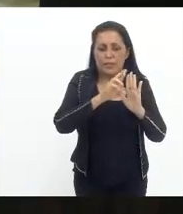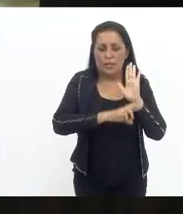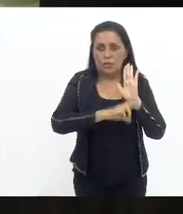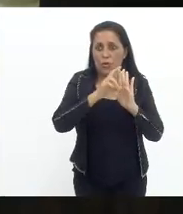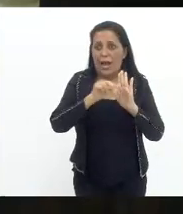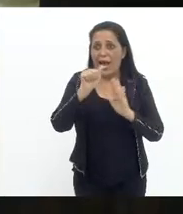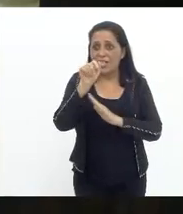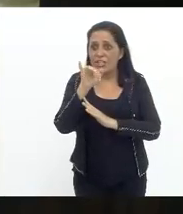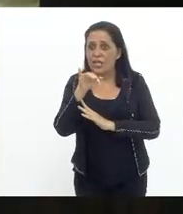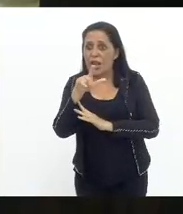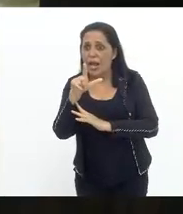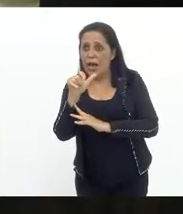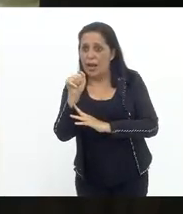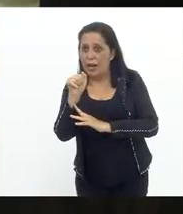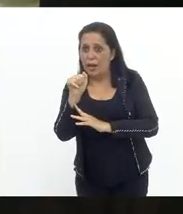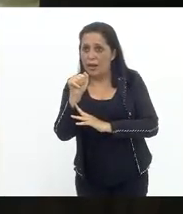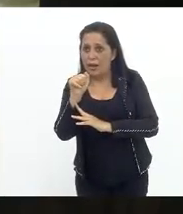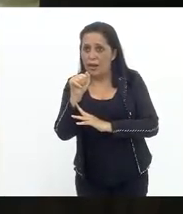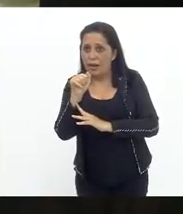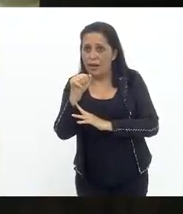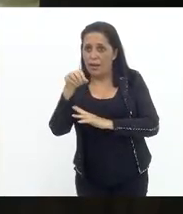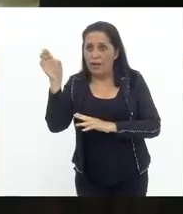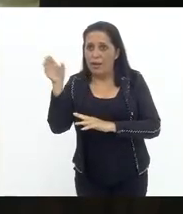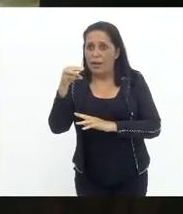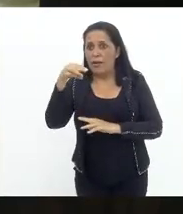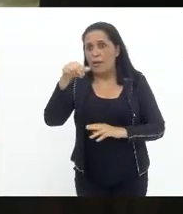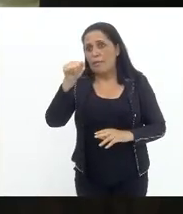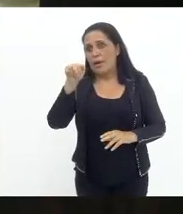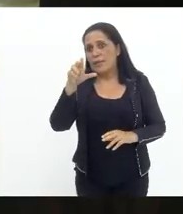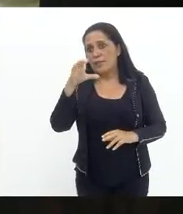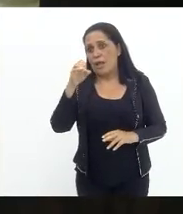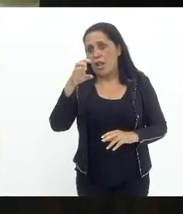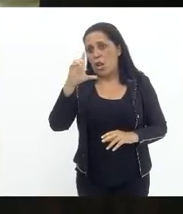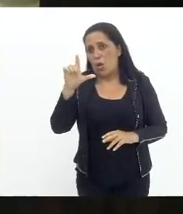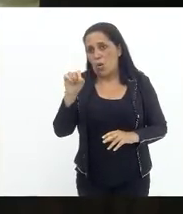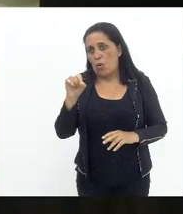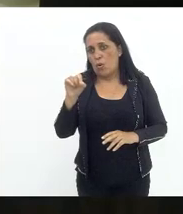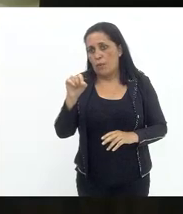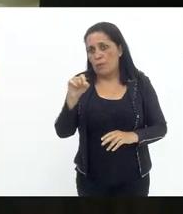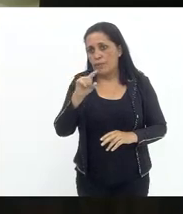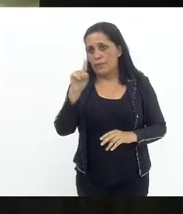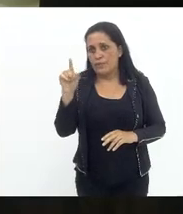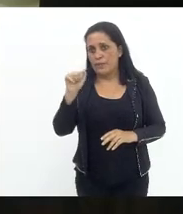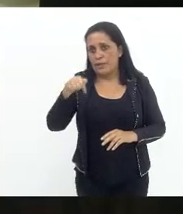Nunes, Inês Pandeló, Marcelo Freixo, Zaqueu Teixeira e Luiz Paulo.